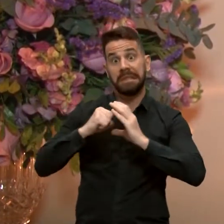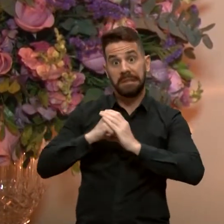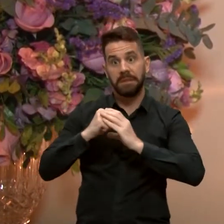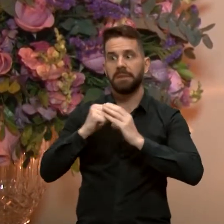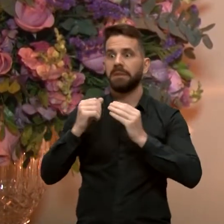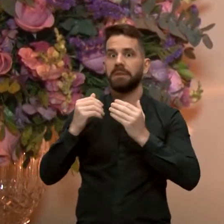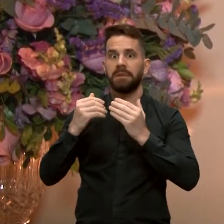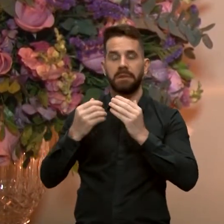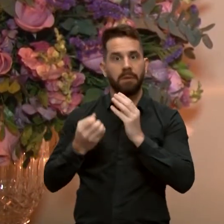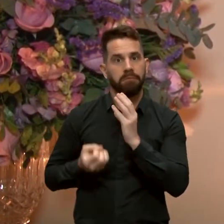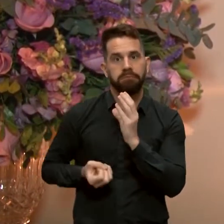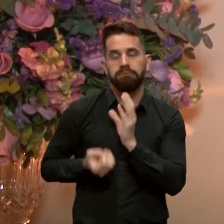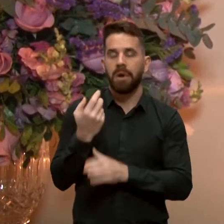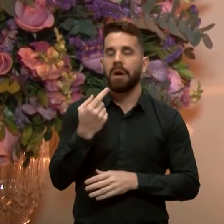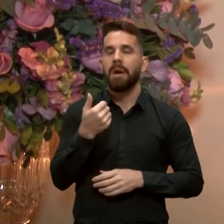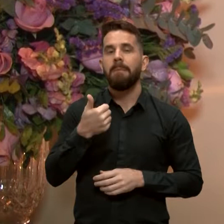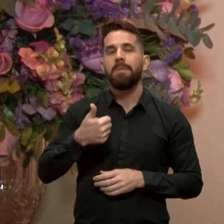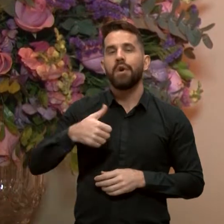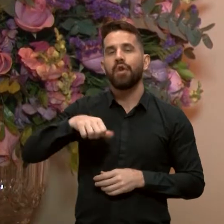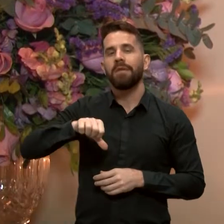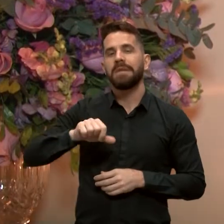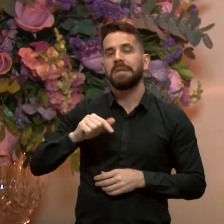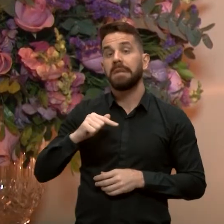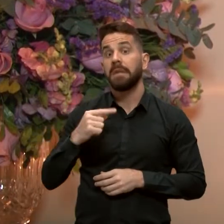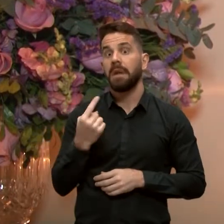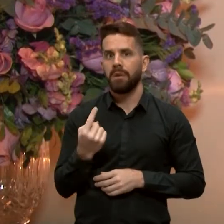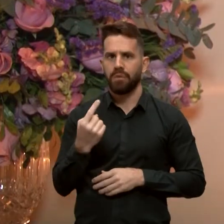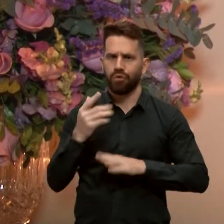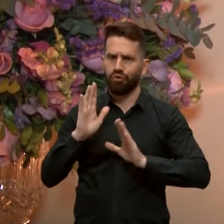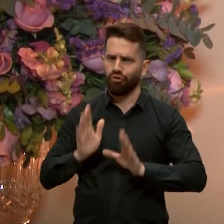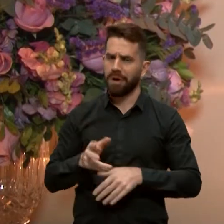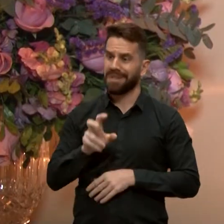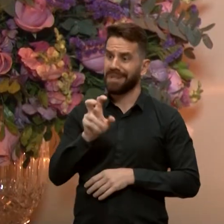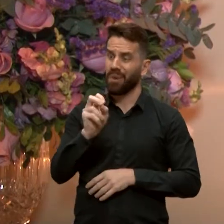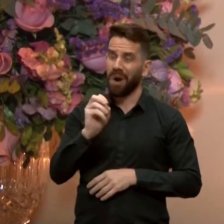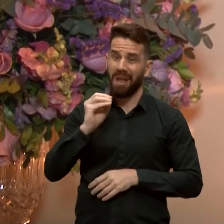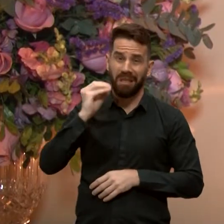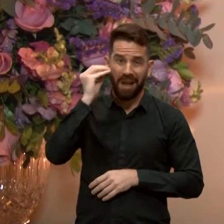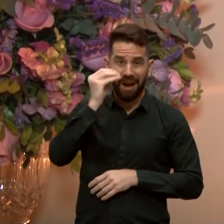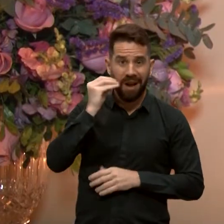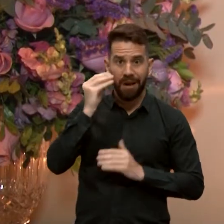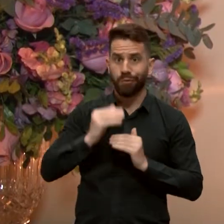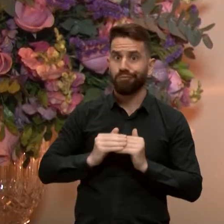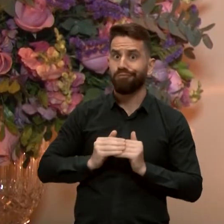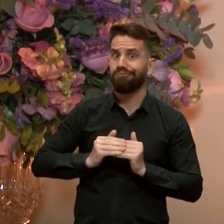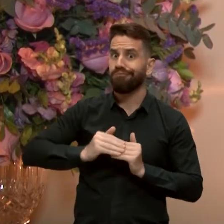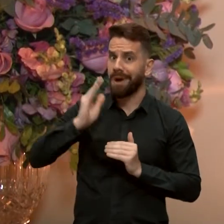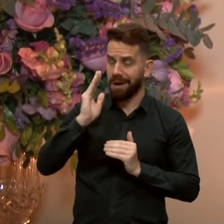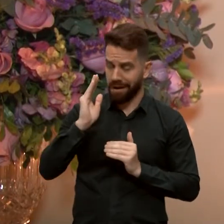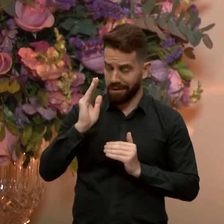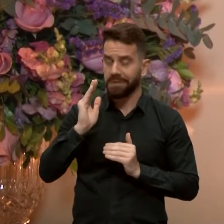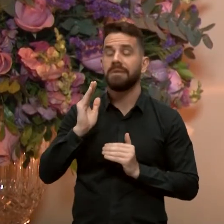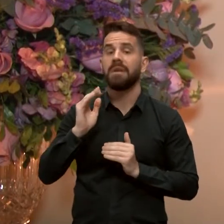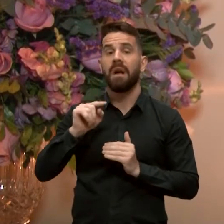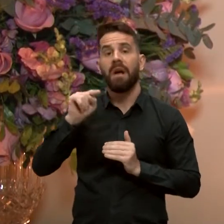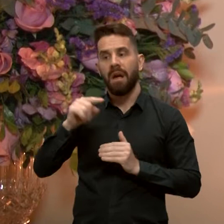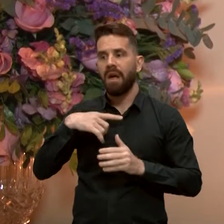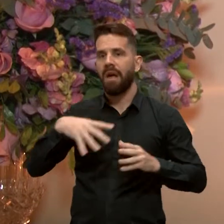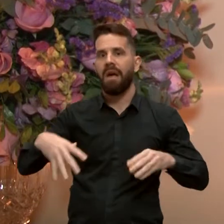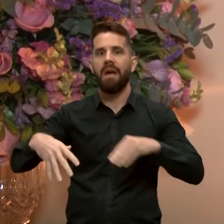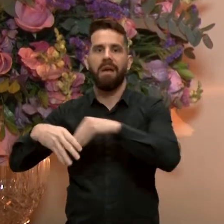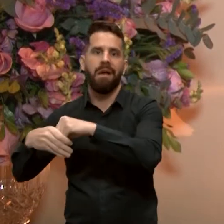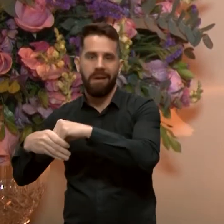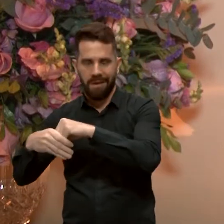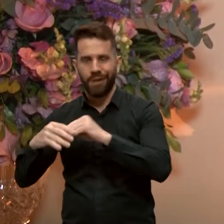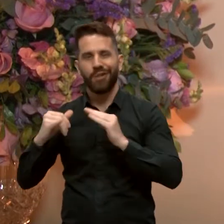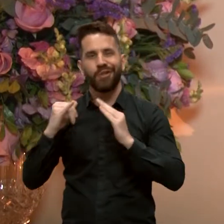1971. Esses mais de 50 anos de experiência foram incorporados ao Instituto Verbena, que trabalha agora mais